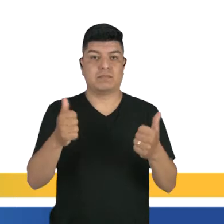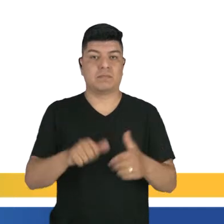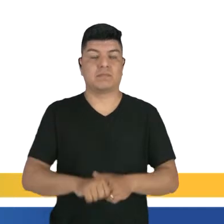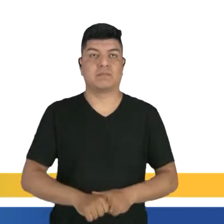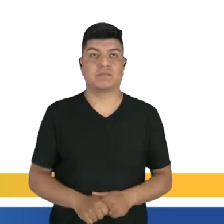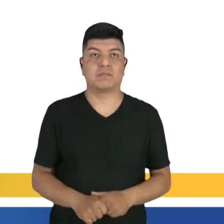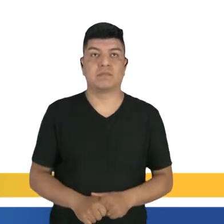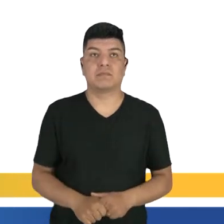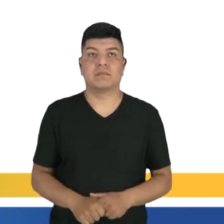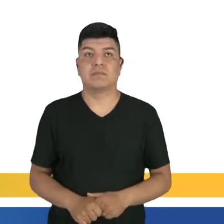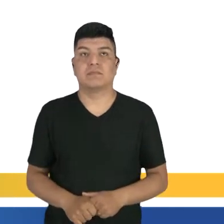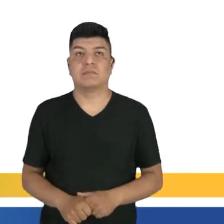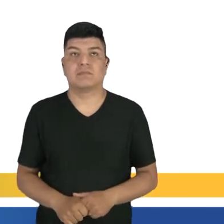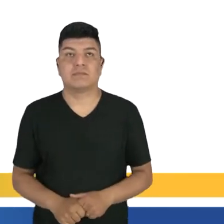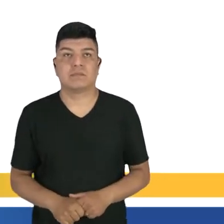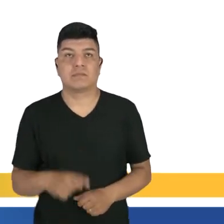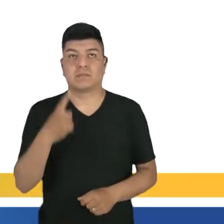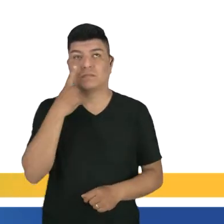início.